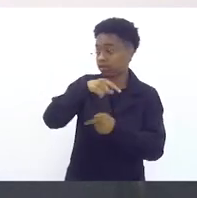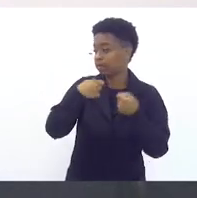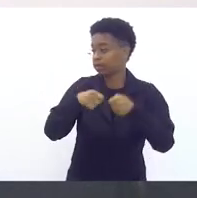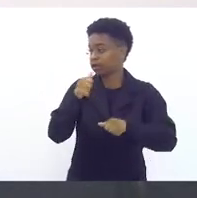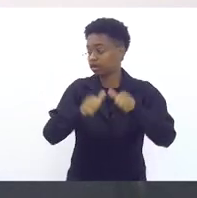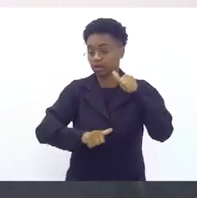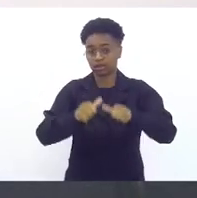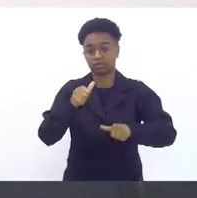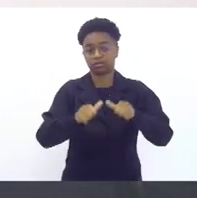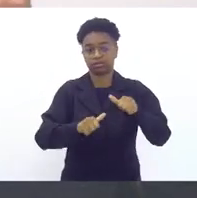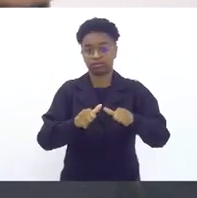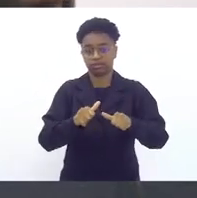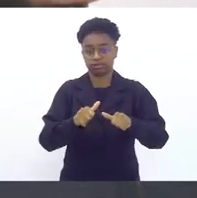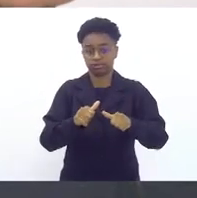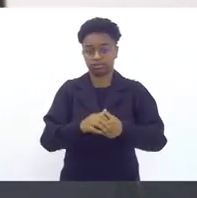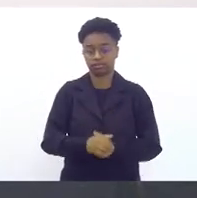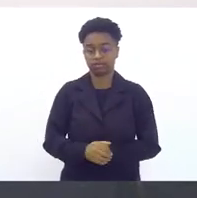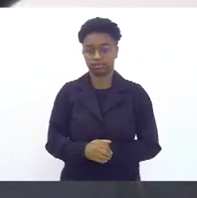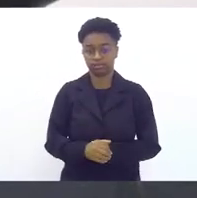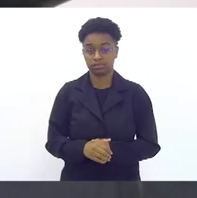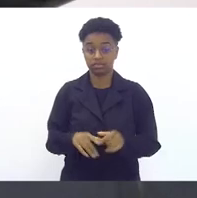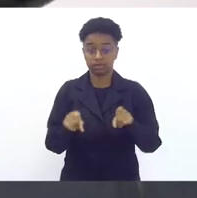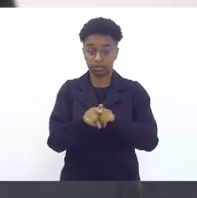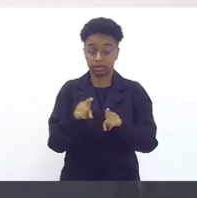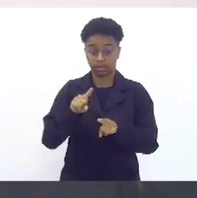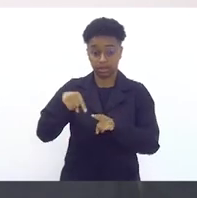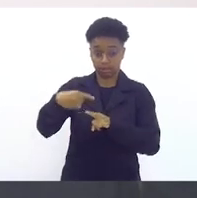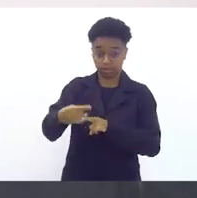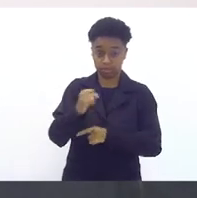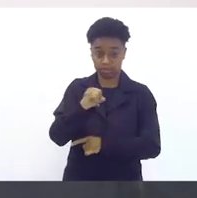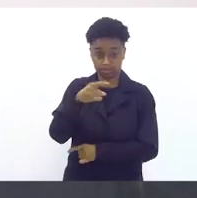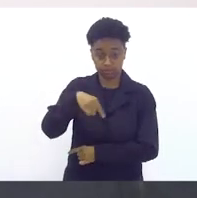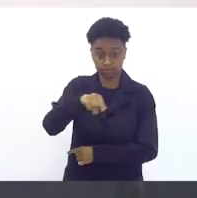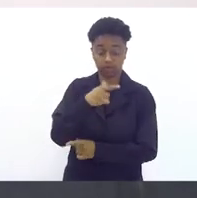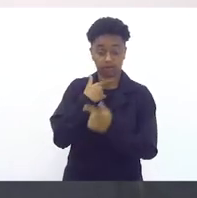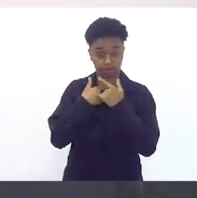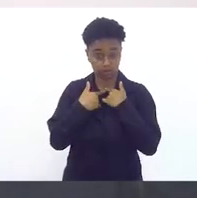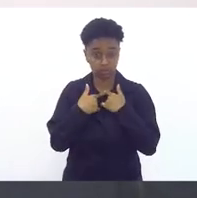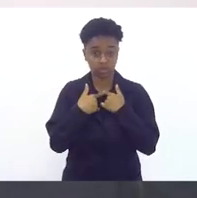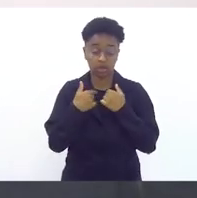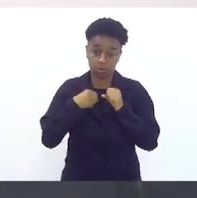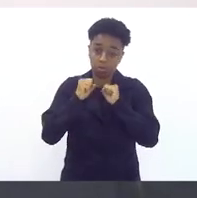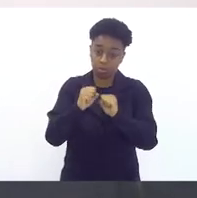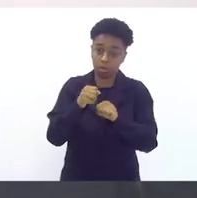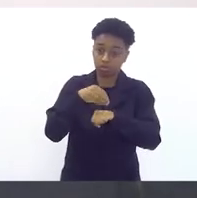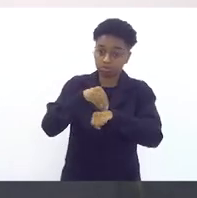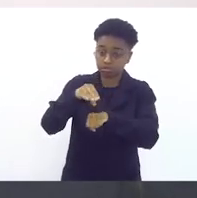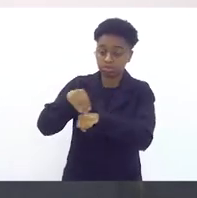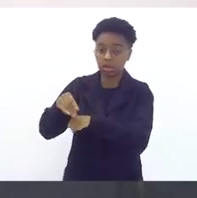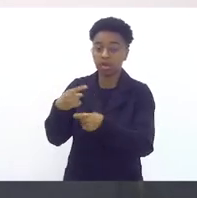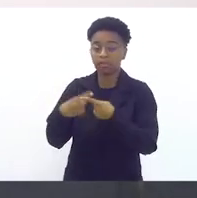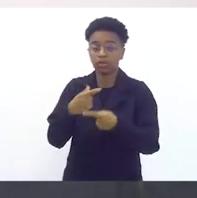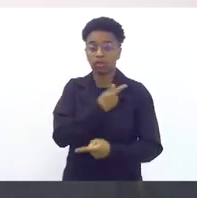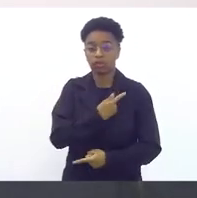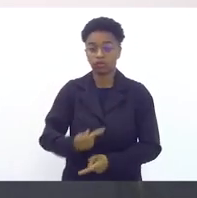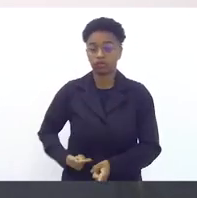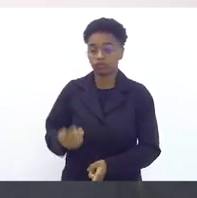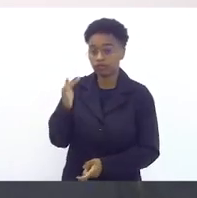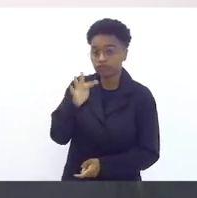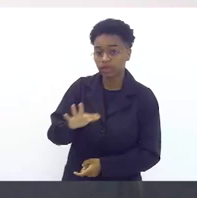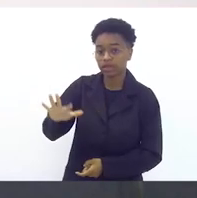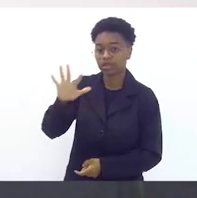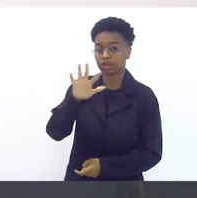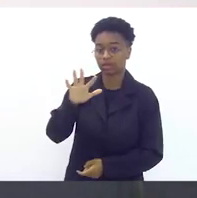Além do mais, se depois vocês quiserem, eu dou para vocês, o governo federal mandou,